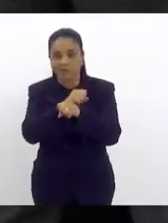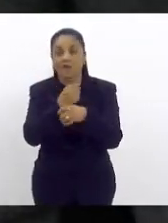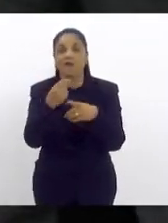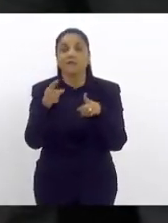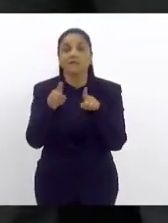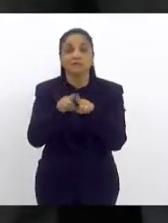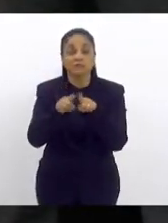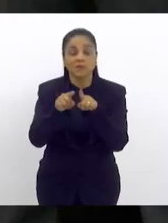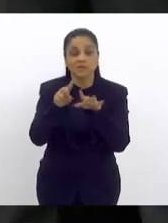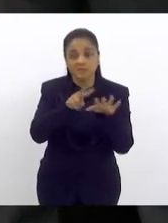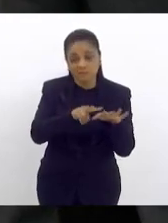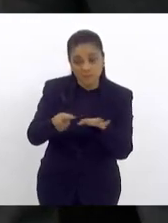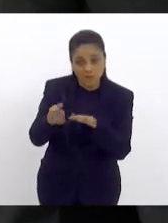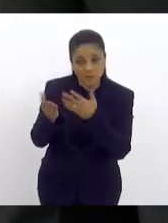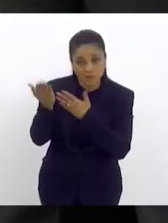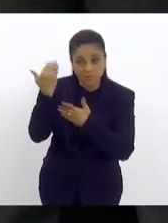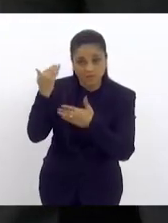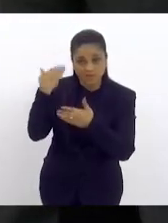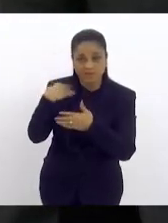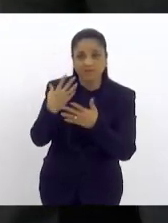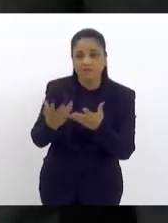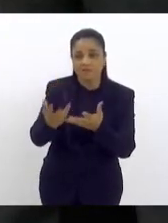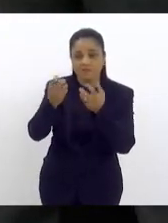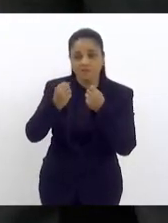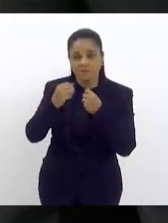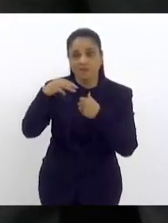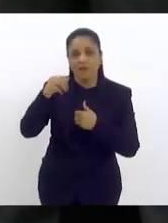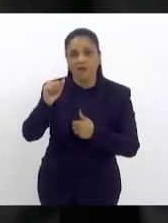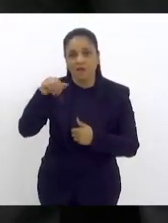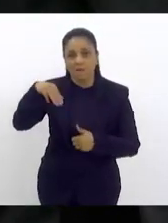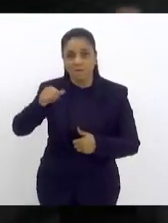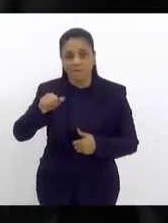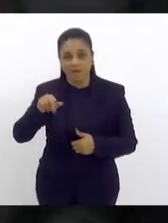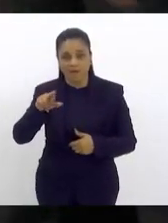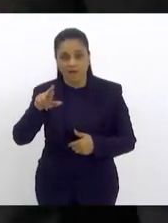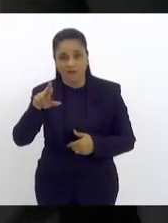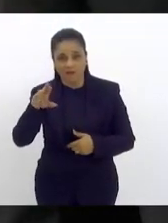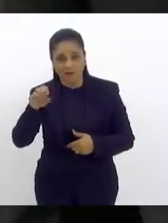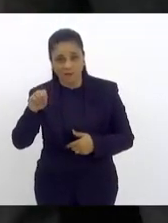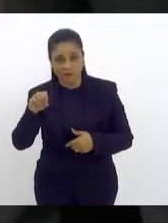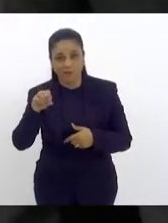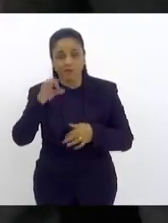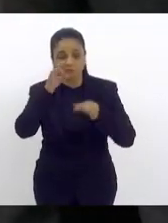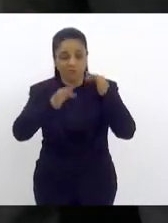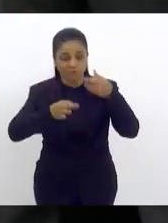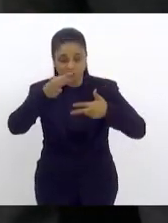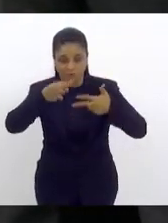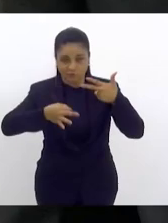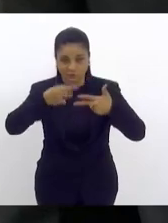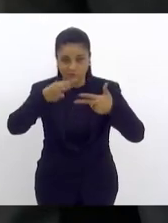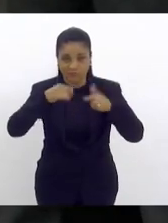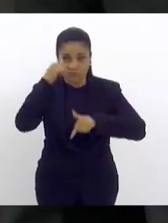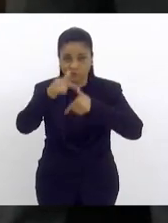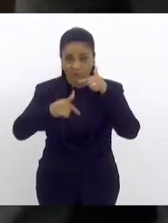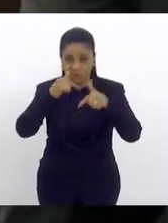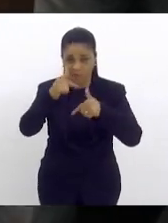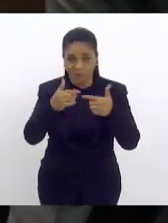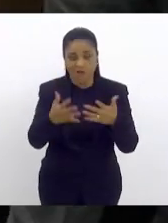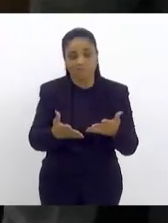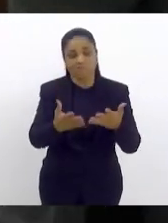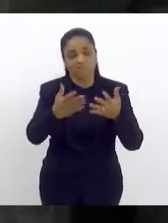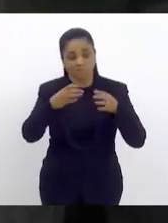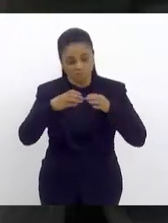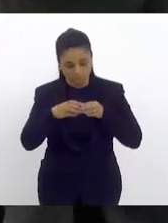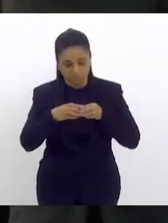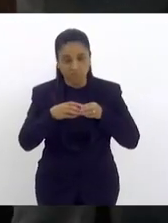passada eu recebi a matra que é associação dos magistrados da Justiça do Trabalho e também é